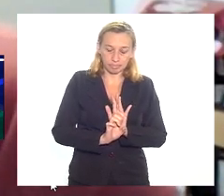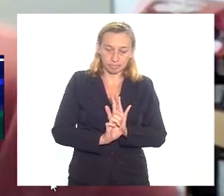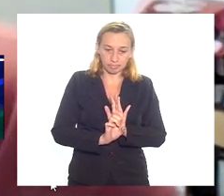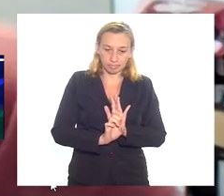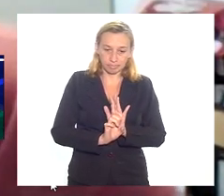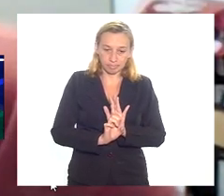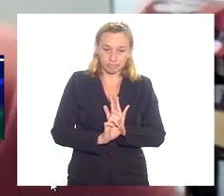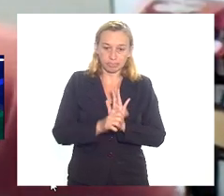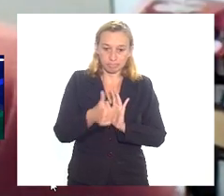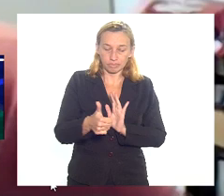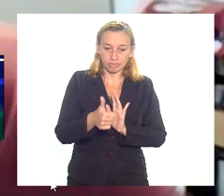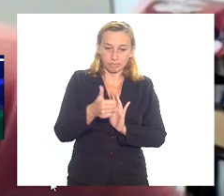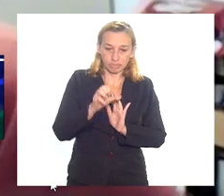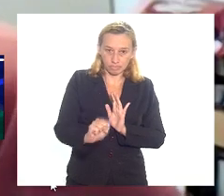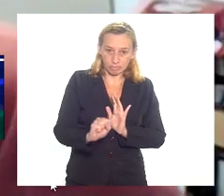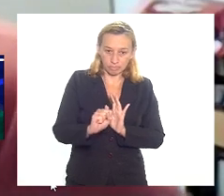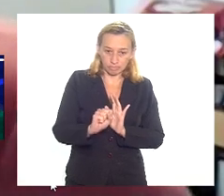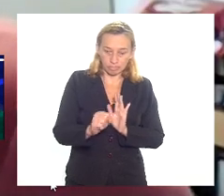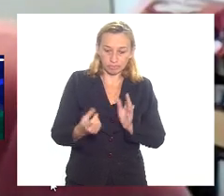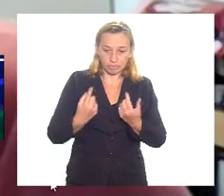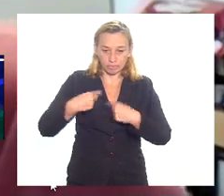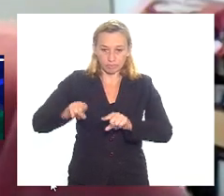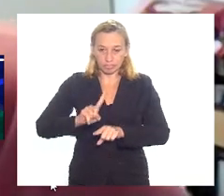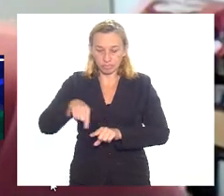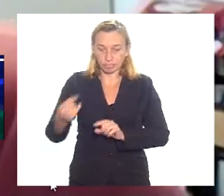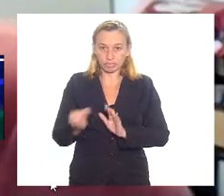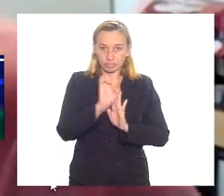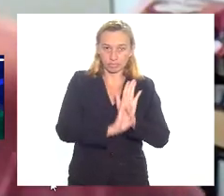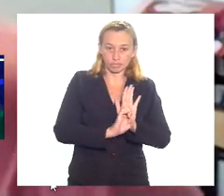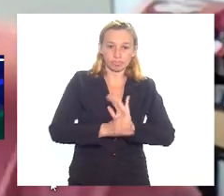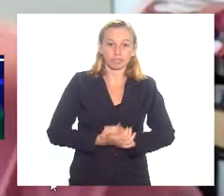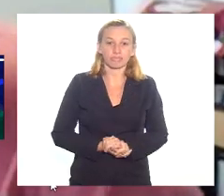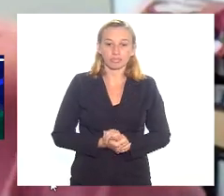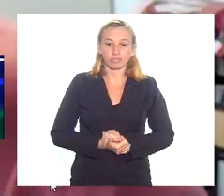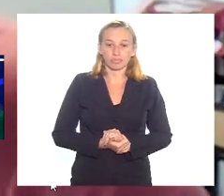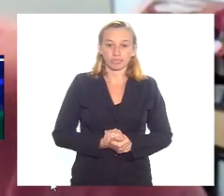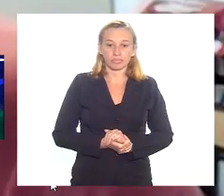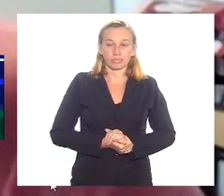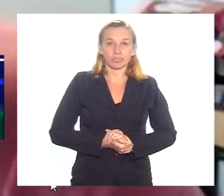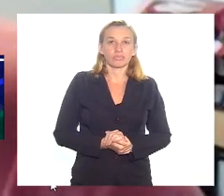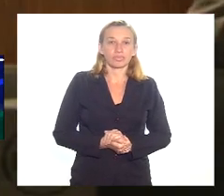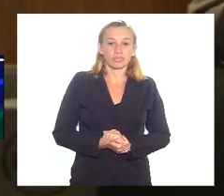aglutinativa às emendas 1 e 8 e contrário às demais emendas.